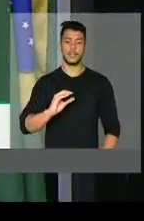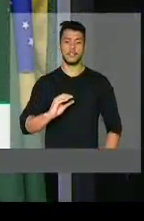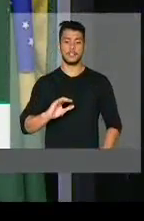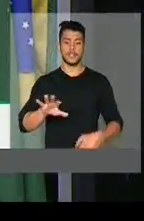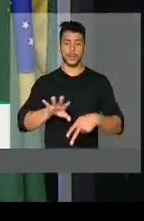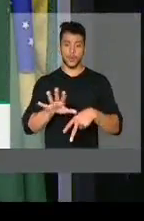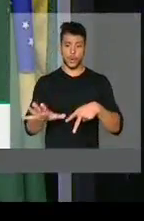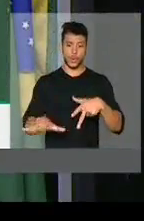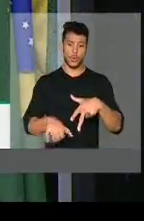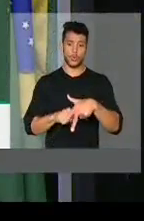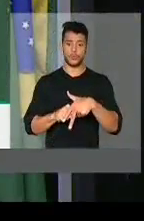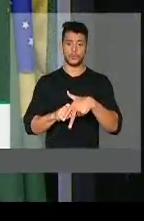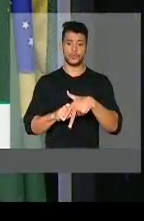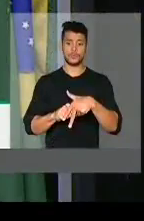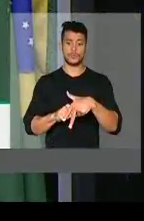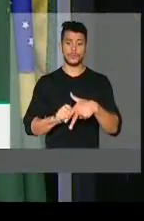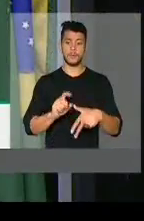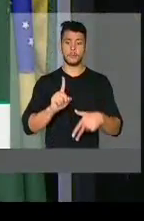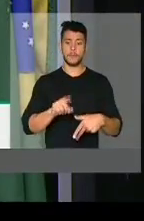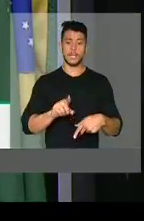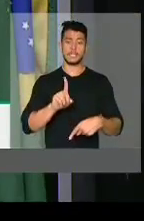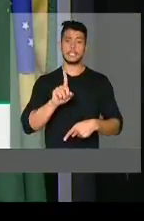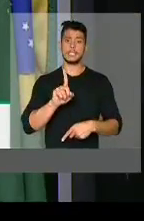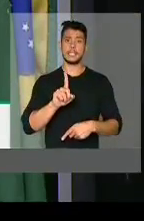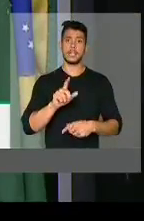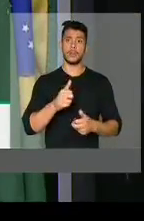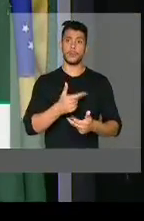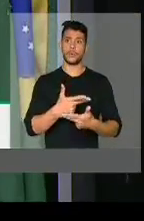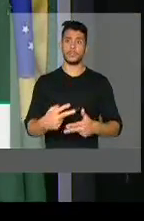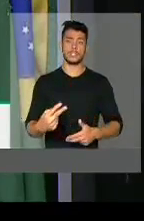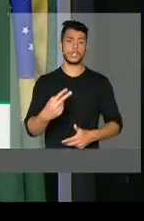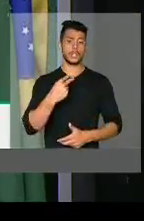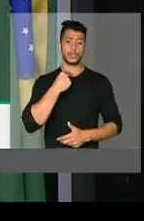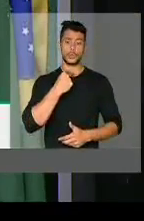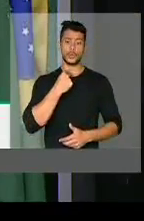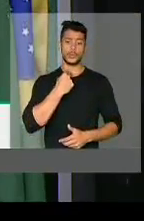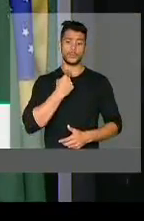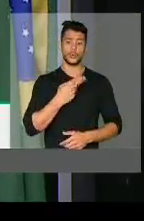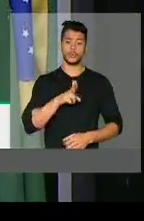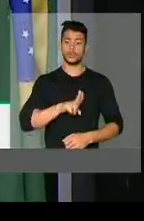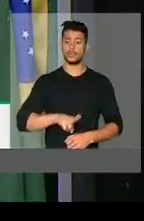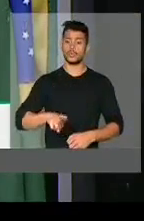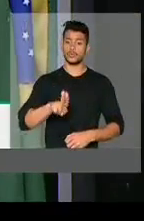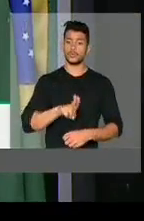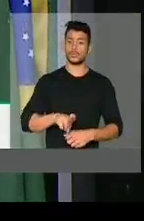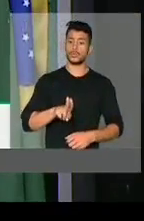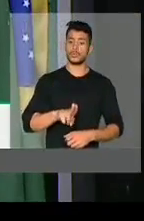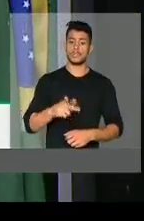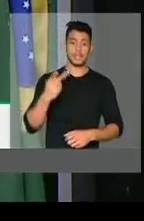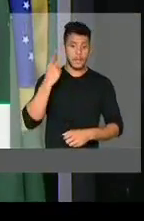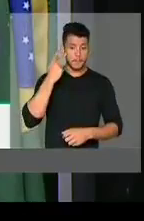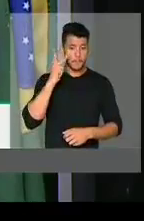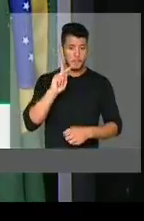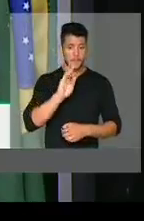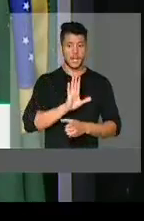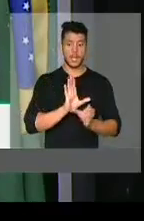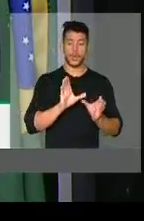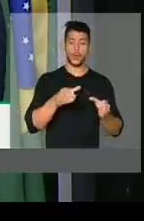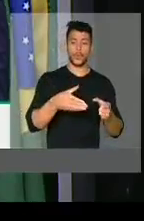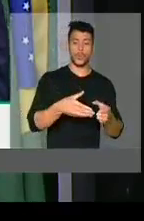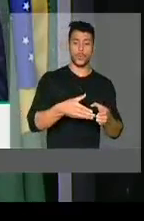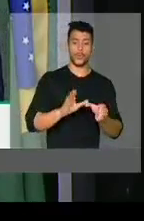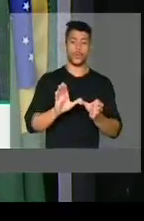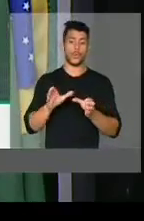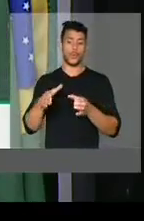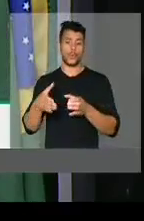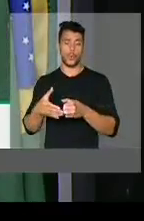um discurso que não pode ser utilizado como monopólio de grupos ou como